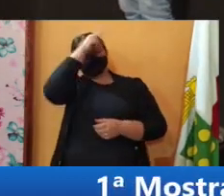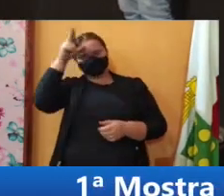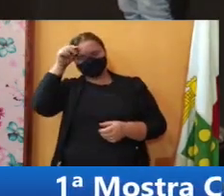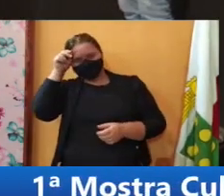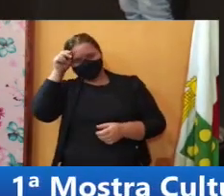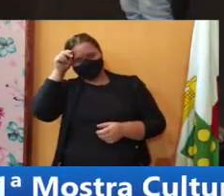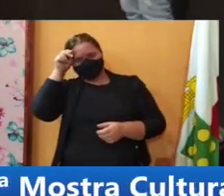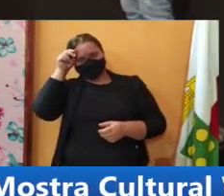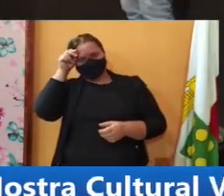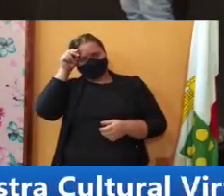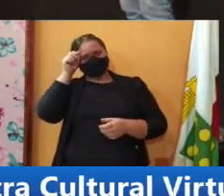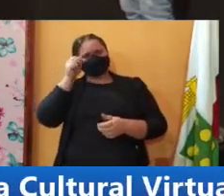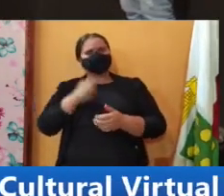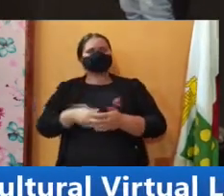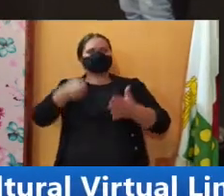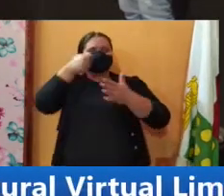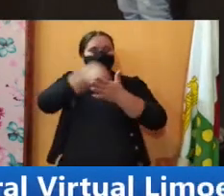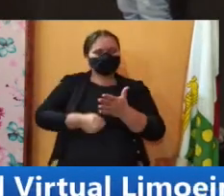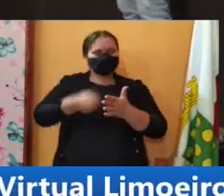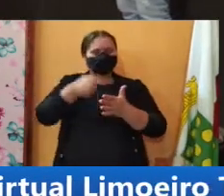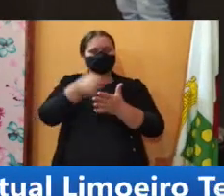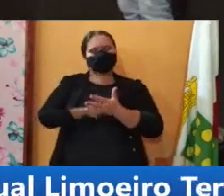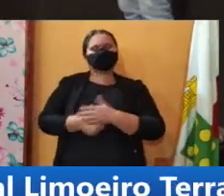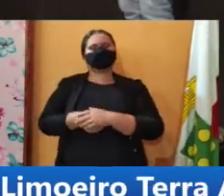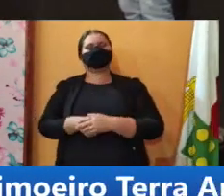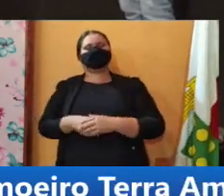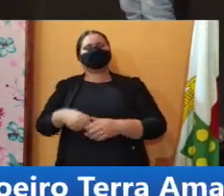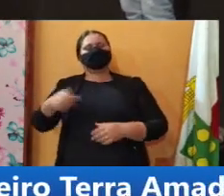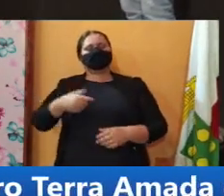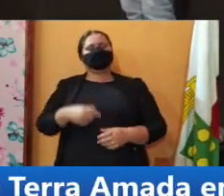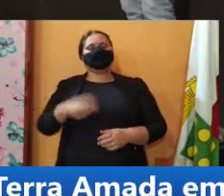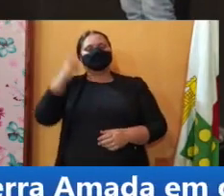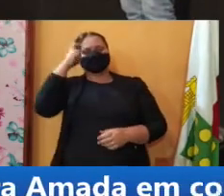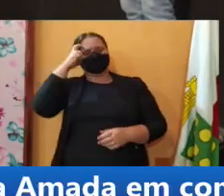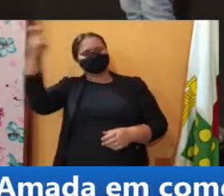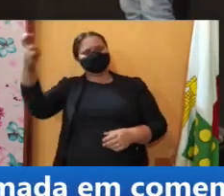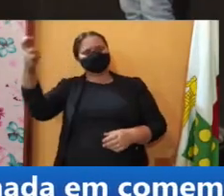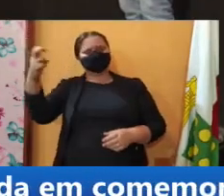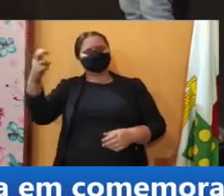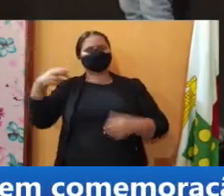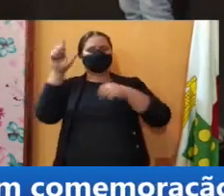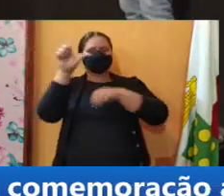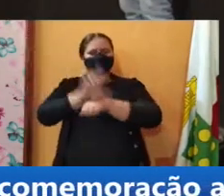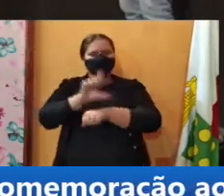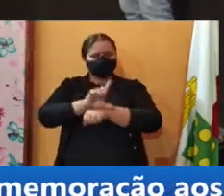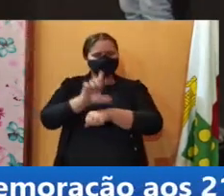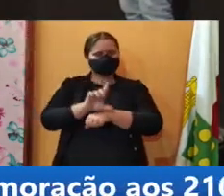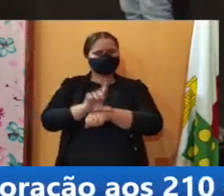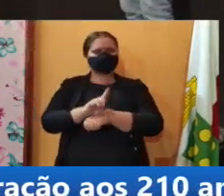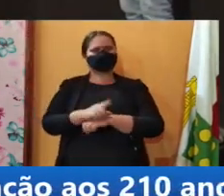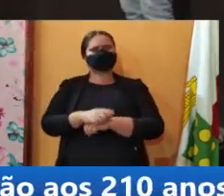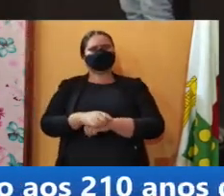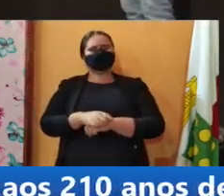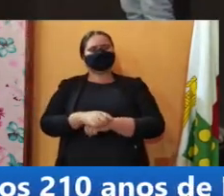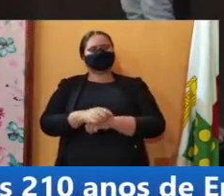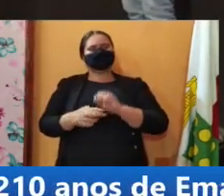gente tem se esforçado para fazer, de fato, uma cultura, a cultura de Limoeiro ser replicada, a